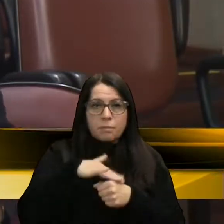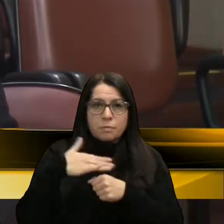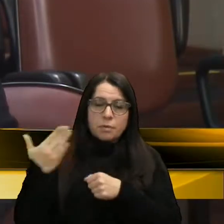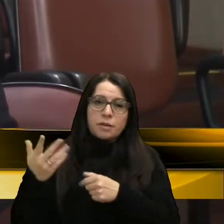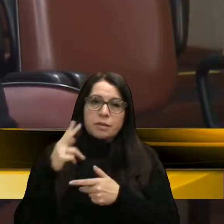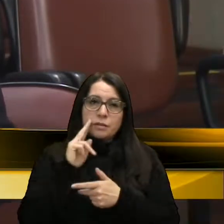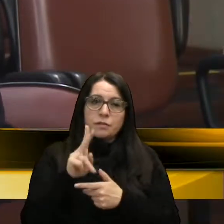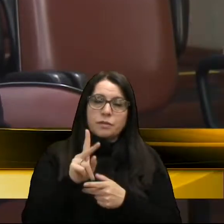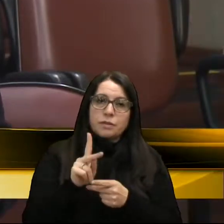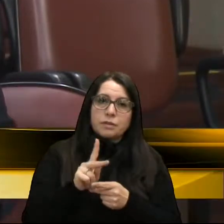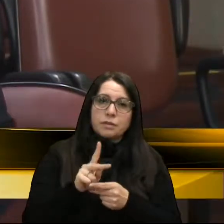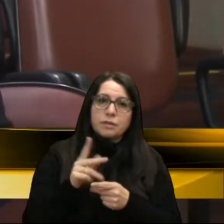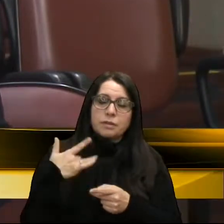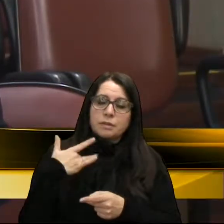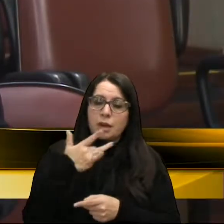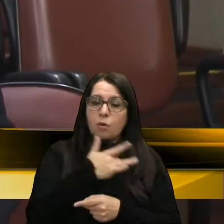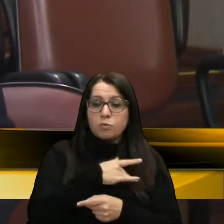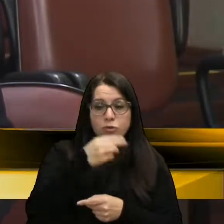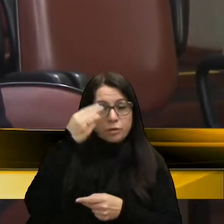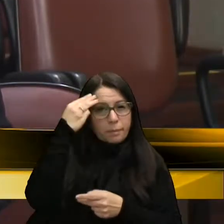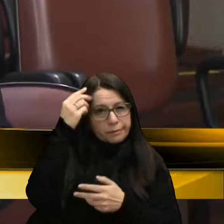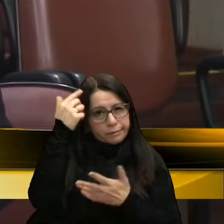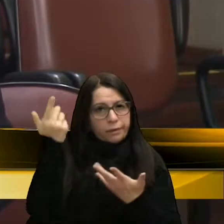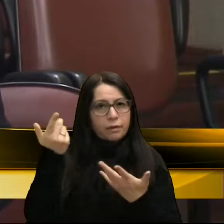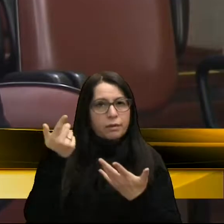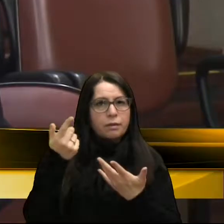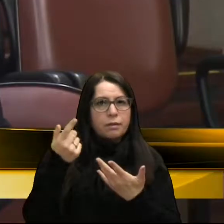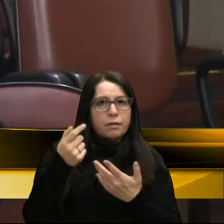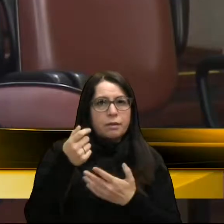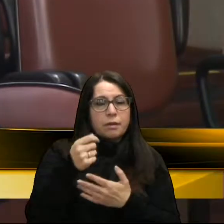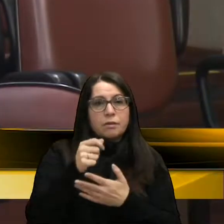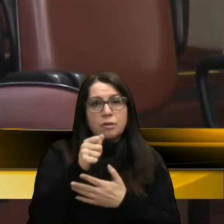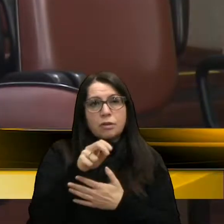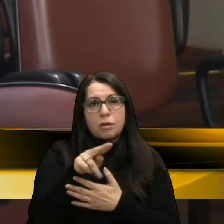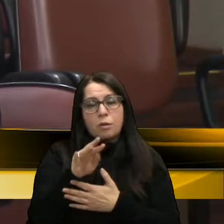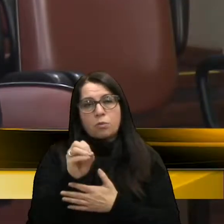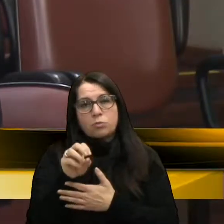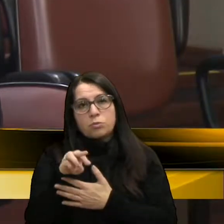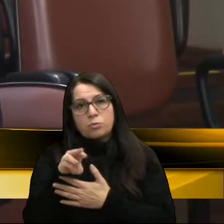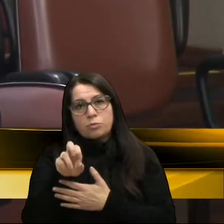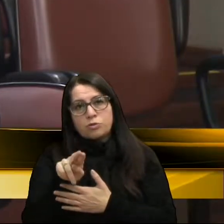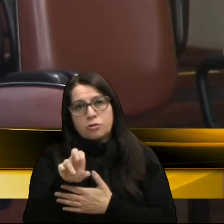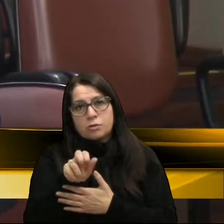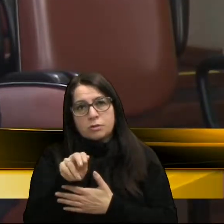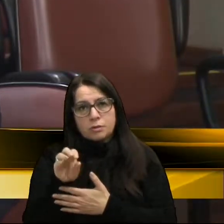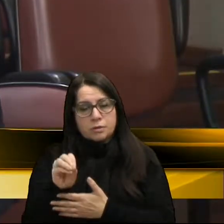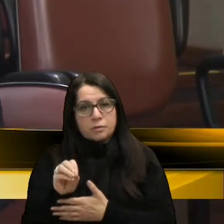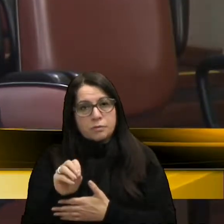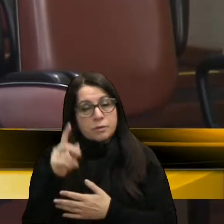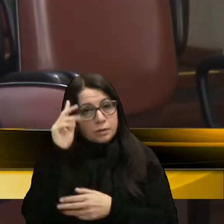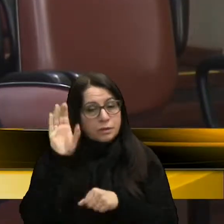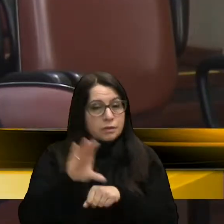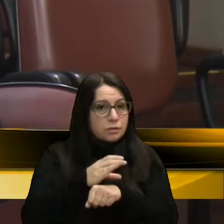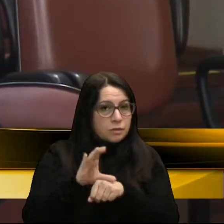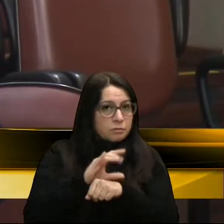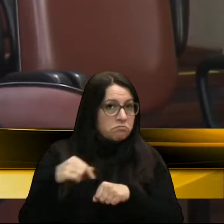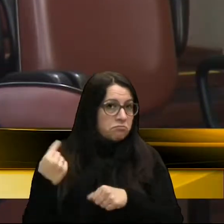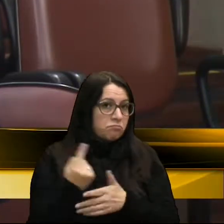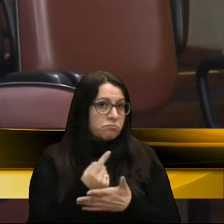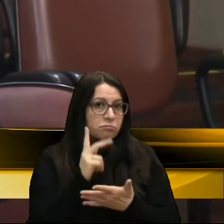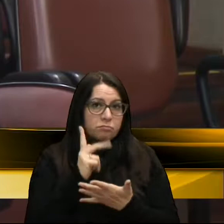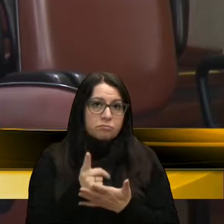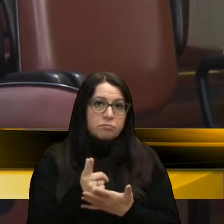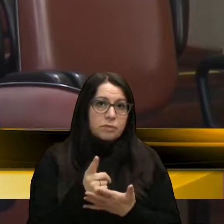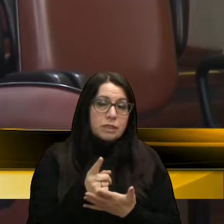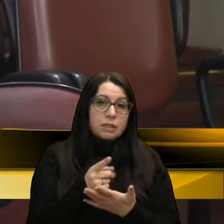gente está vendo as questões de saúde mental e automutilação. Eu sei que seria inconstitucional eu fazer um projeto de lei para isso,